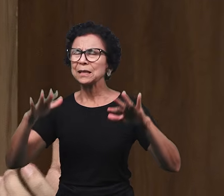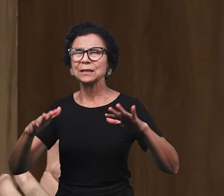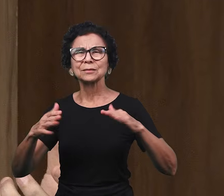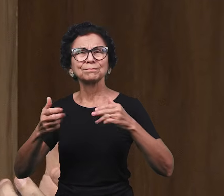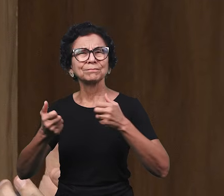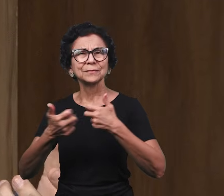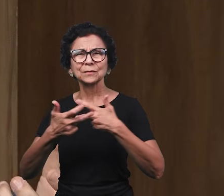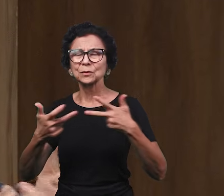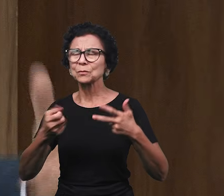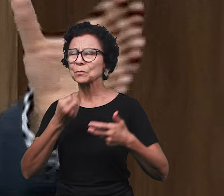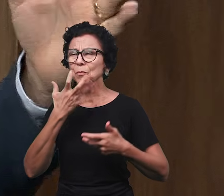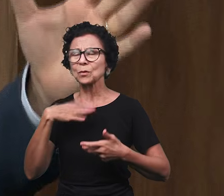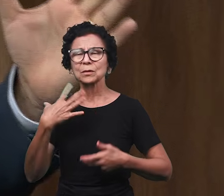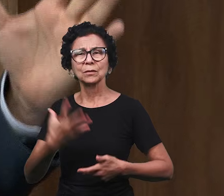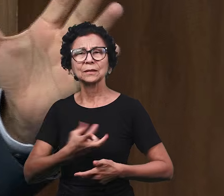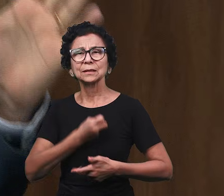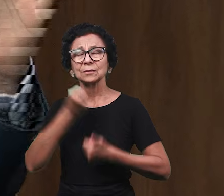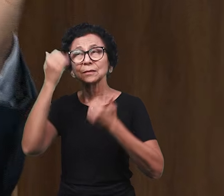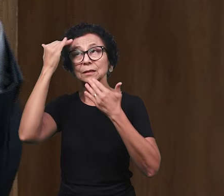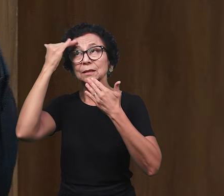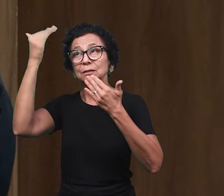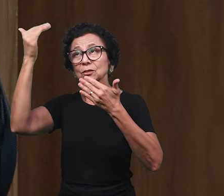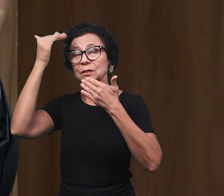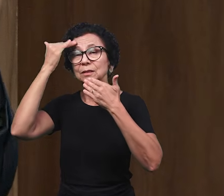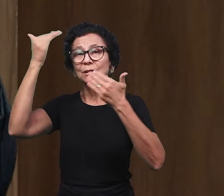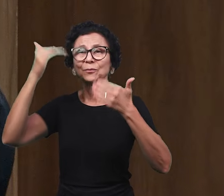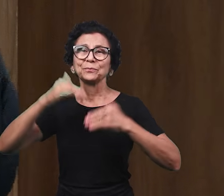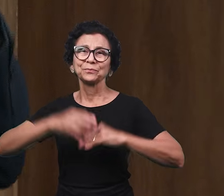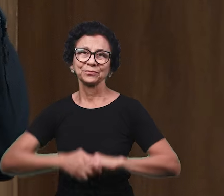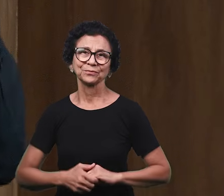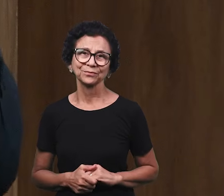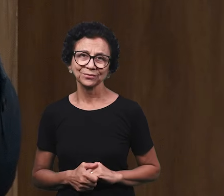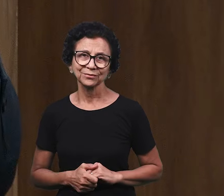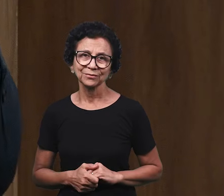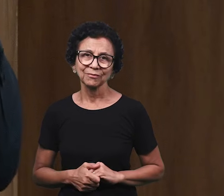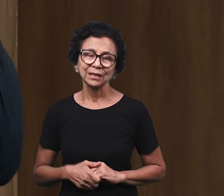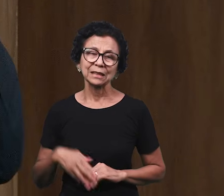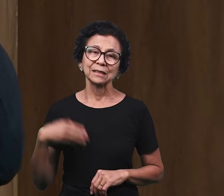gratidão. E isso que é o grande,